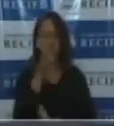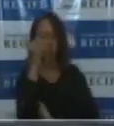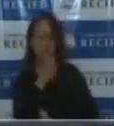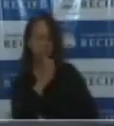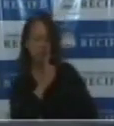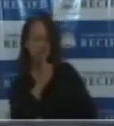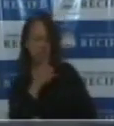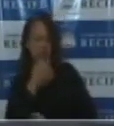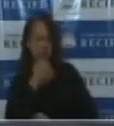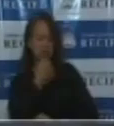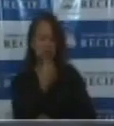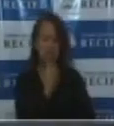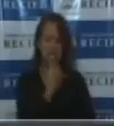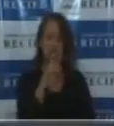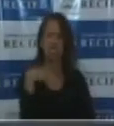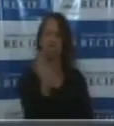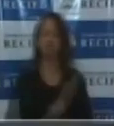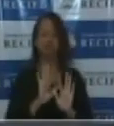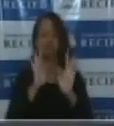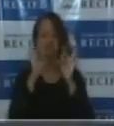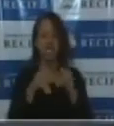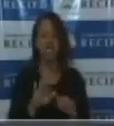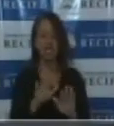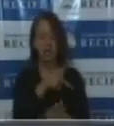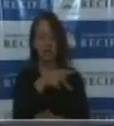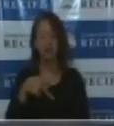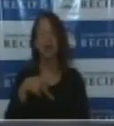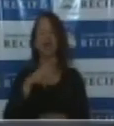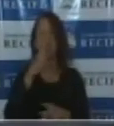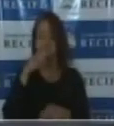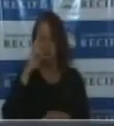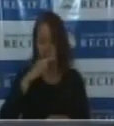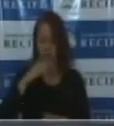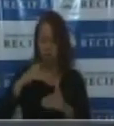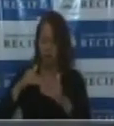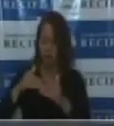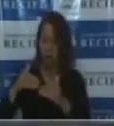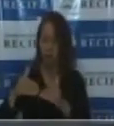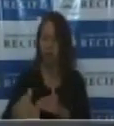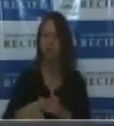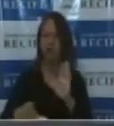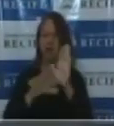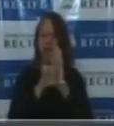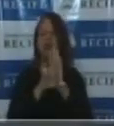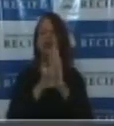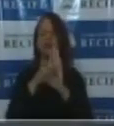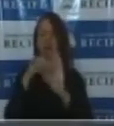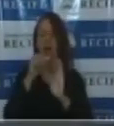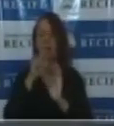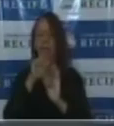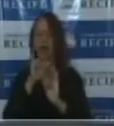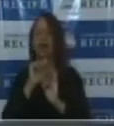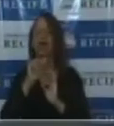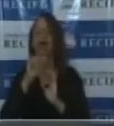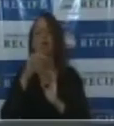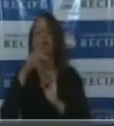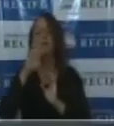e entristece nós mulheres. Mesmo com o avanço da Lei Maria da Penha, da Lei da